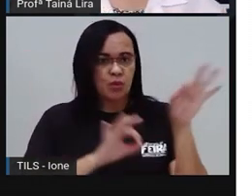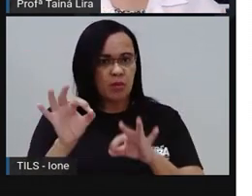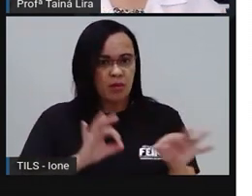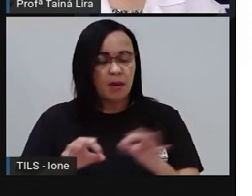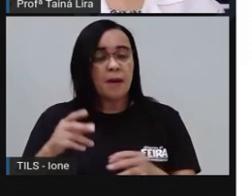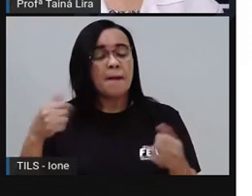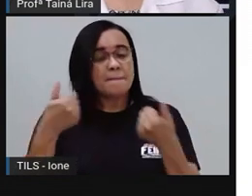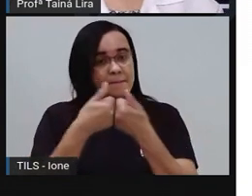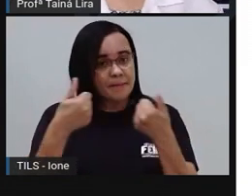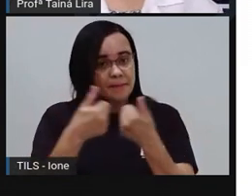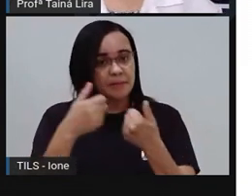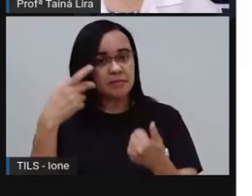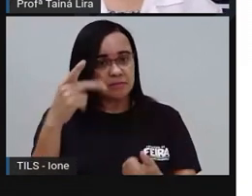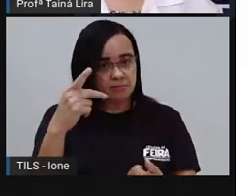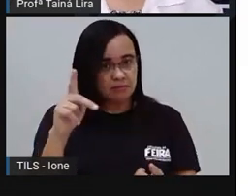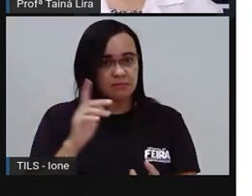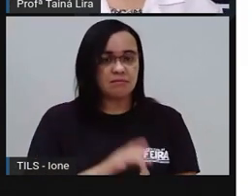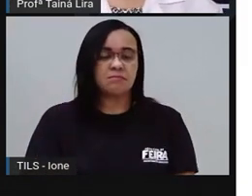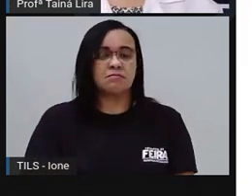Certo?